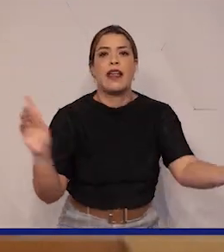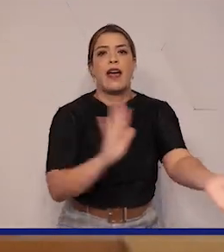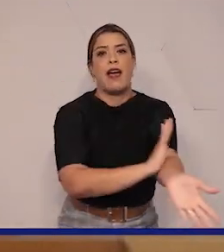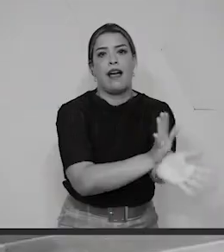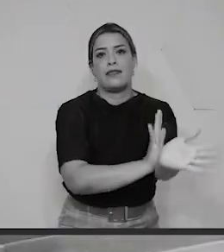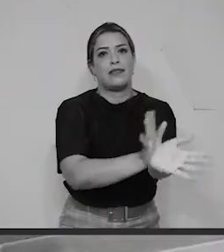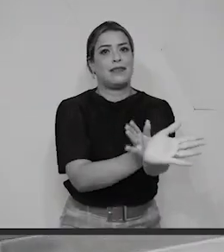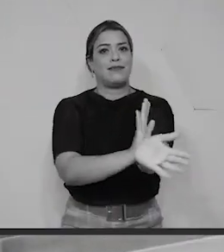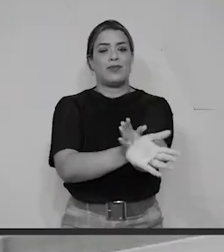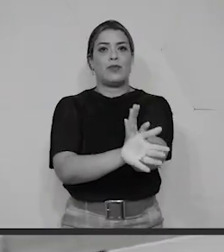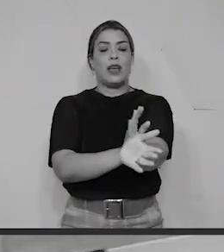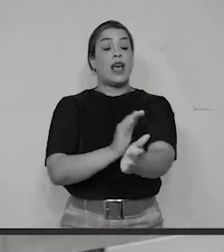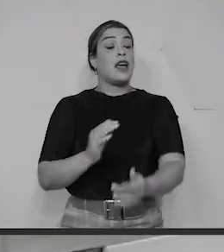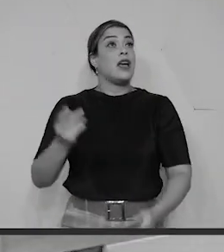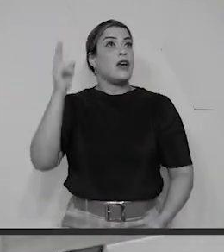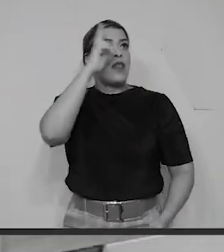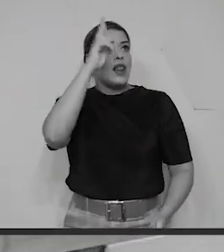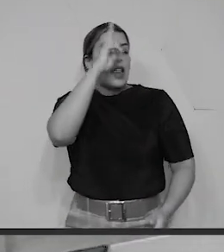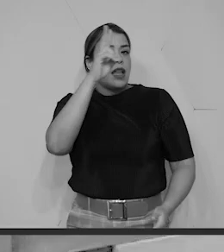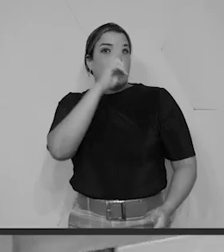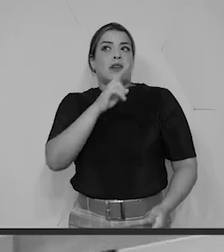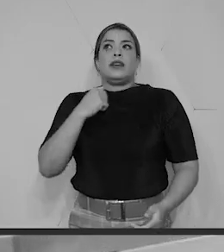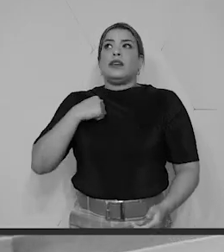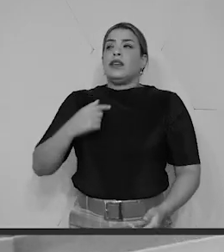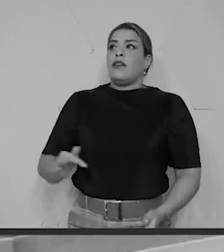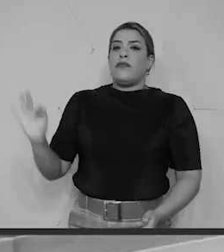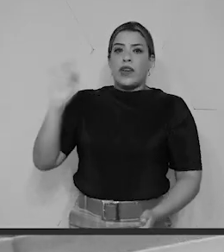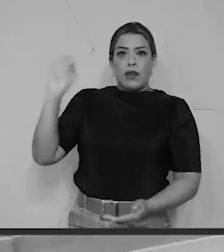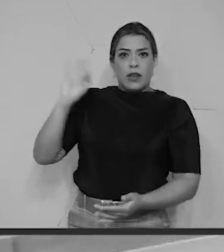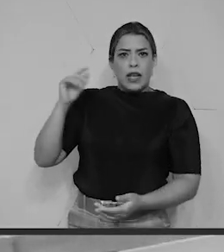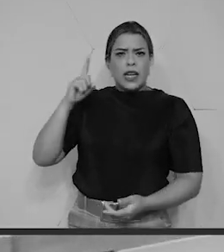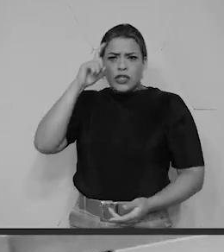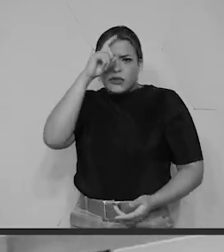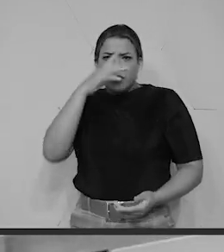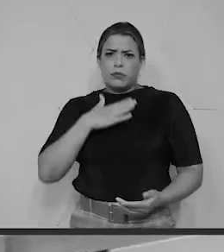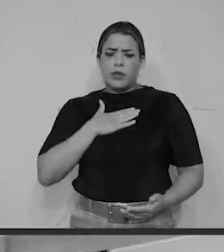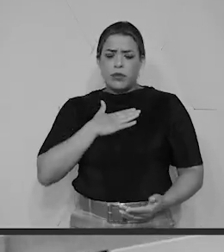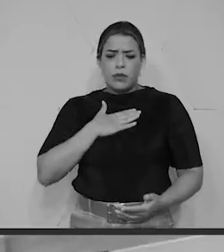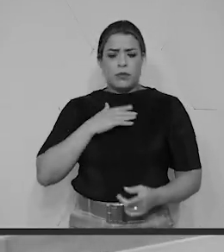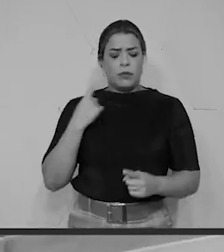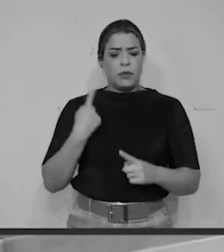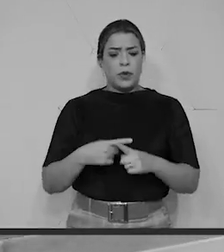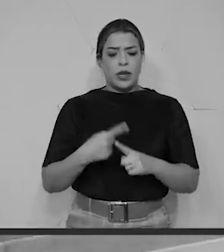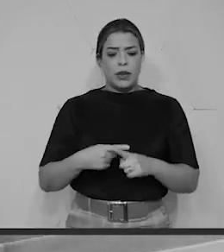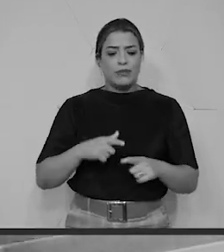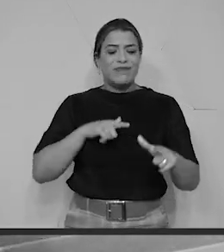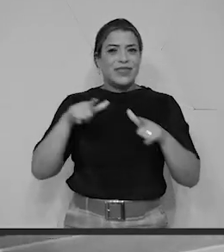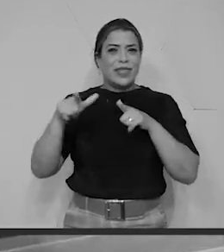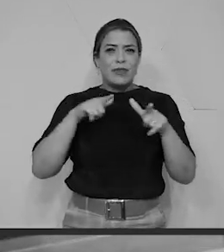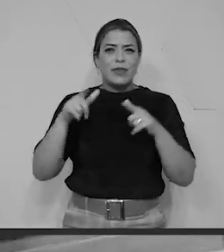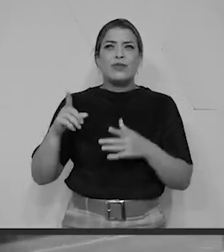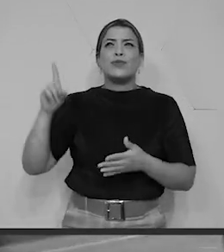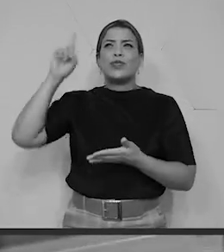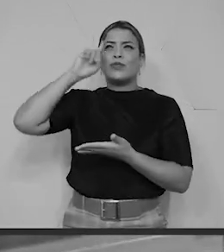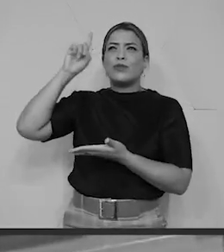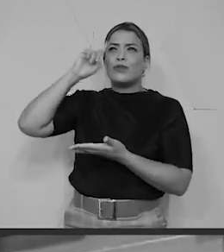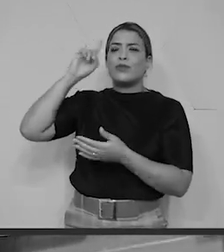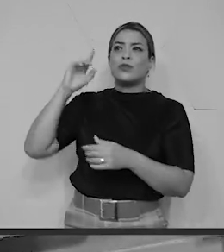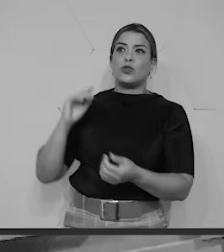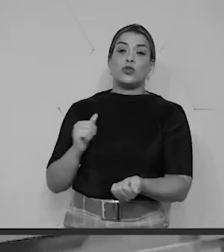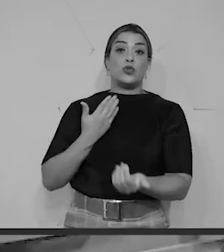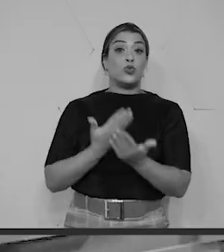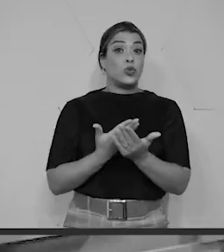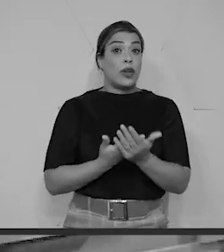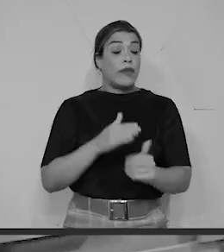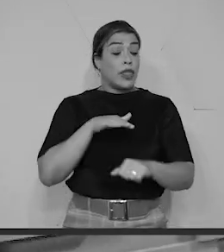ia vivendo. Eu lembro que na graduação eu tive muita dificuldade, porque eu trabalhava o dia inteiro e estudava à noite.